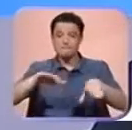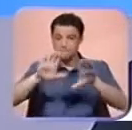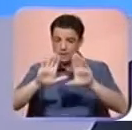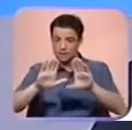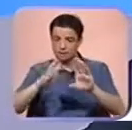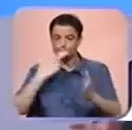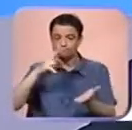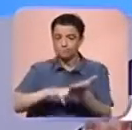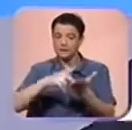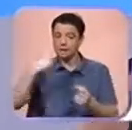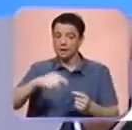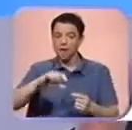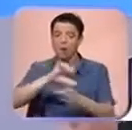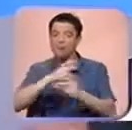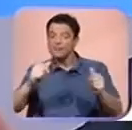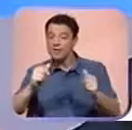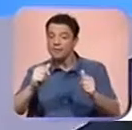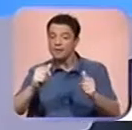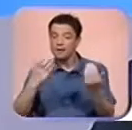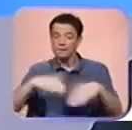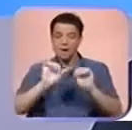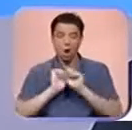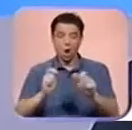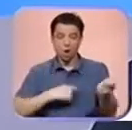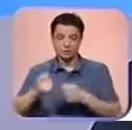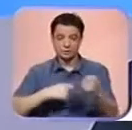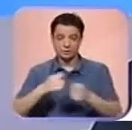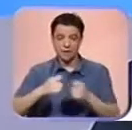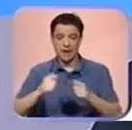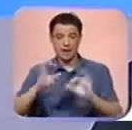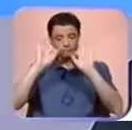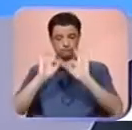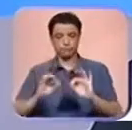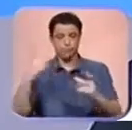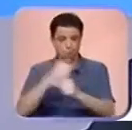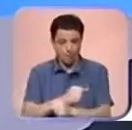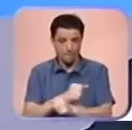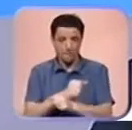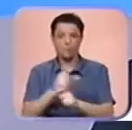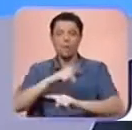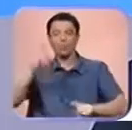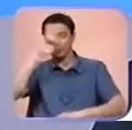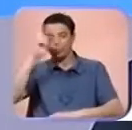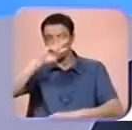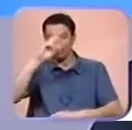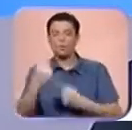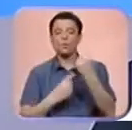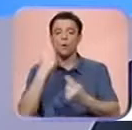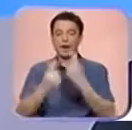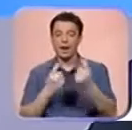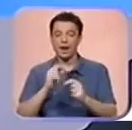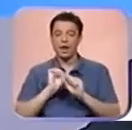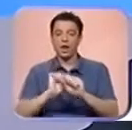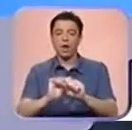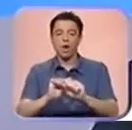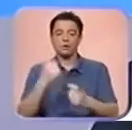a qualidade. E aí sim, as lojas da especialidade são o sítio certo para os ir comprar, não é em qualquer esquina, em qualquer prateleira,